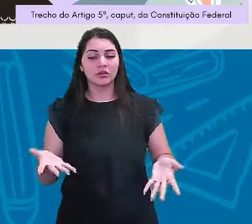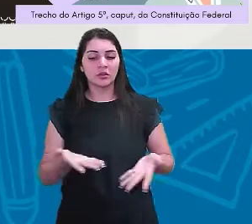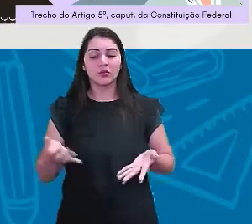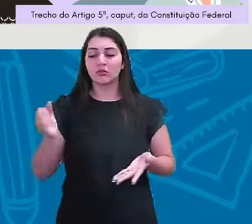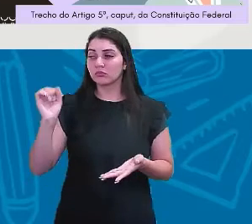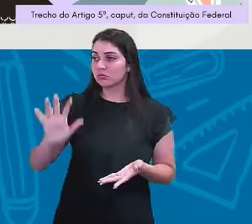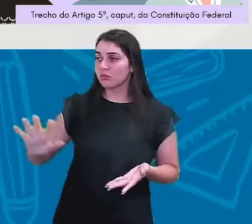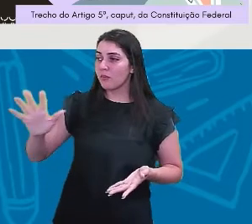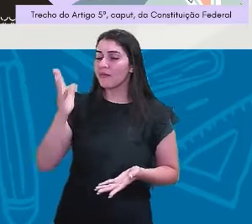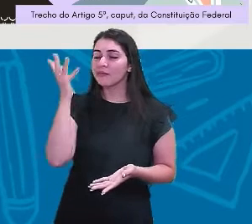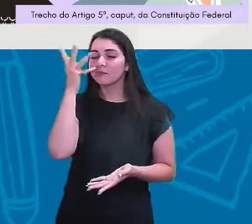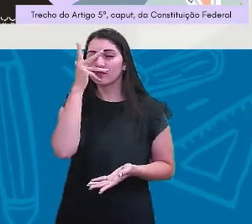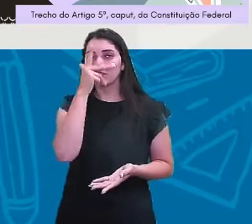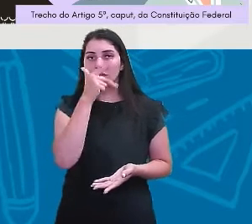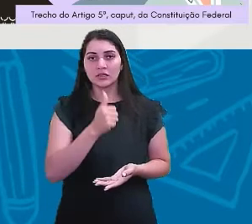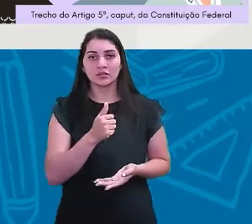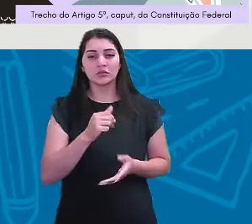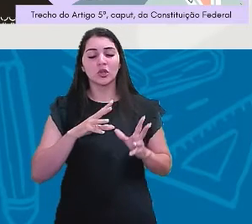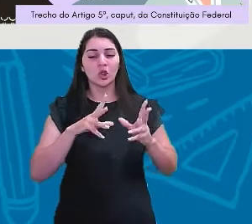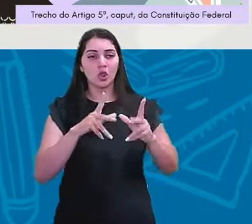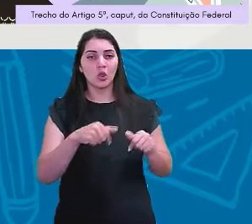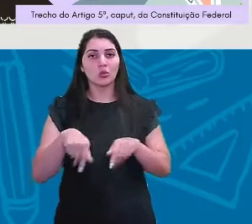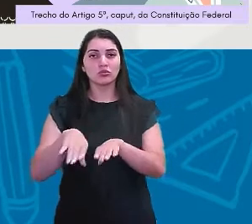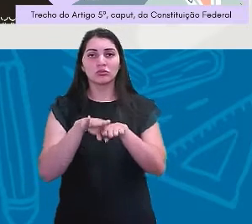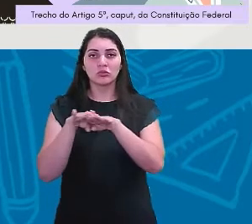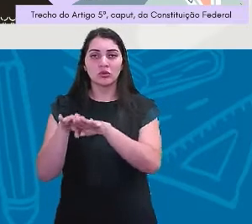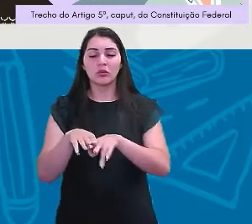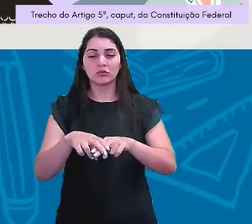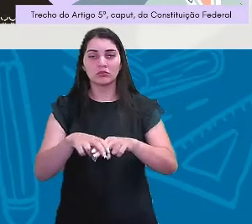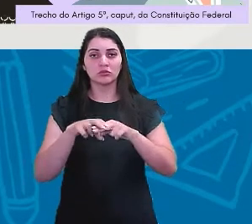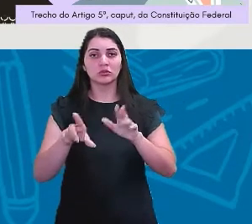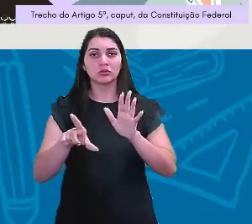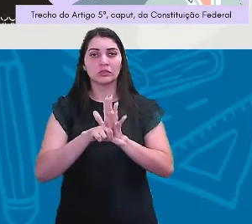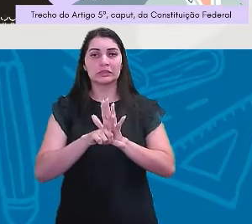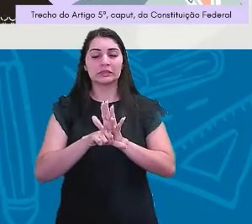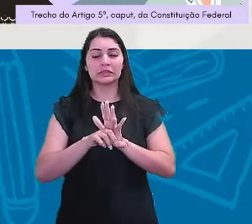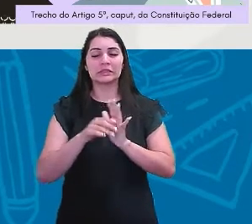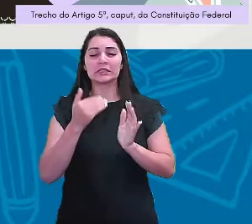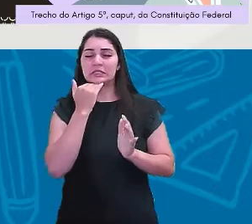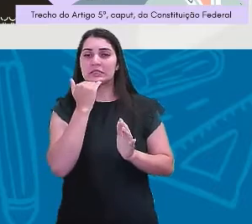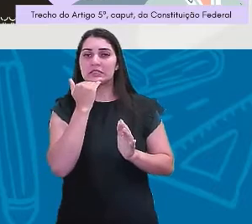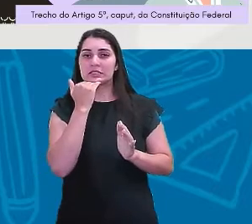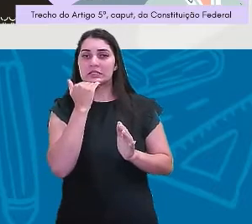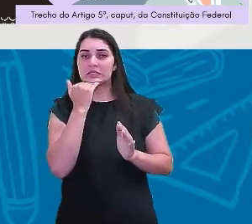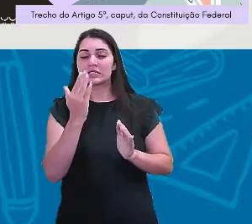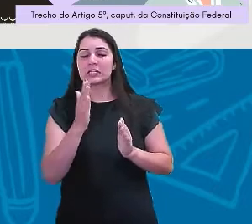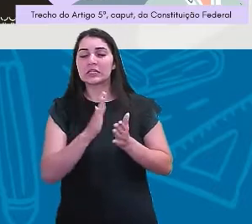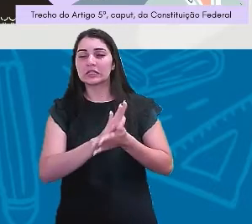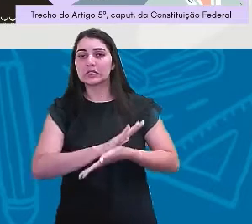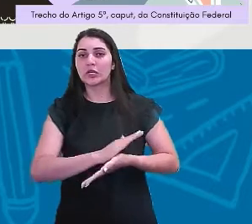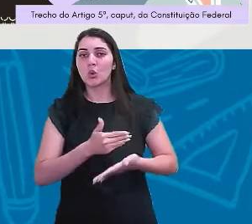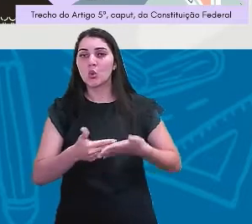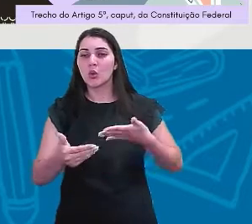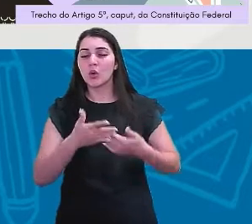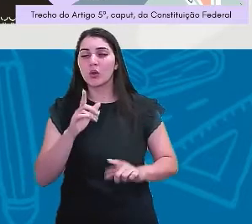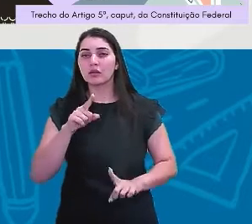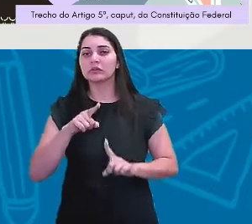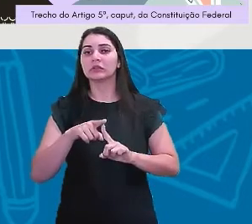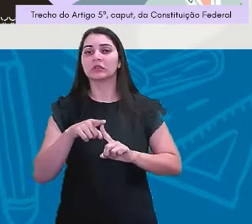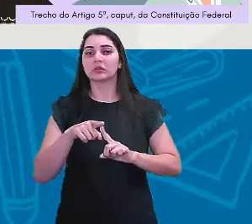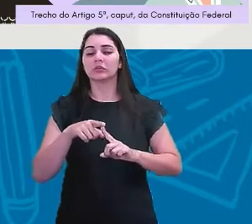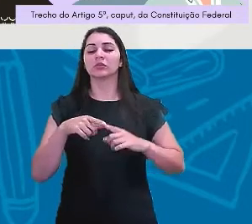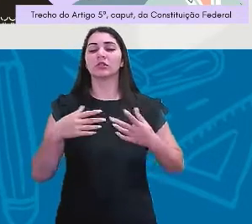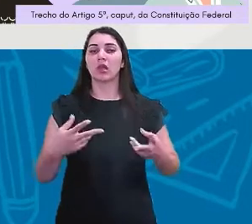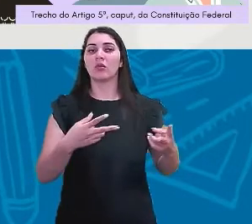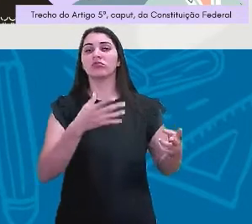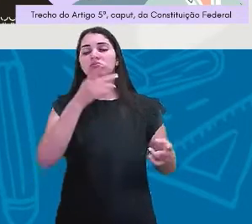essa imagem belíssima. Todos são iguais perante a lei, sem distinção de qualquer natureza.